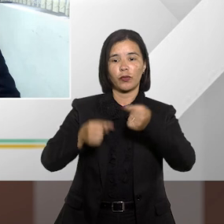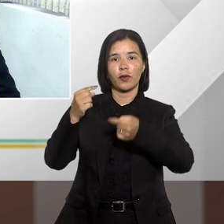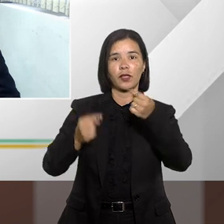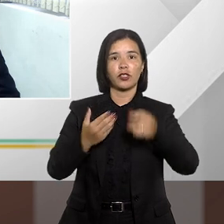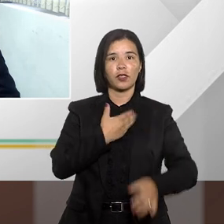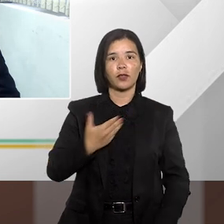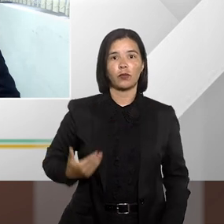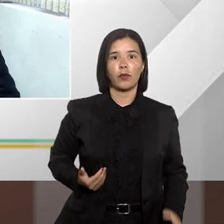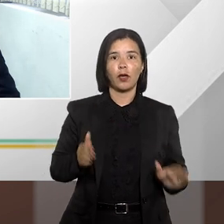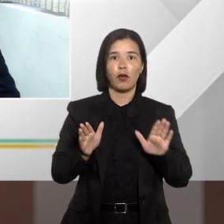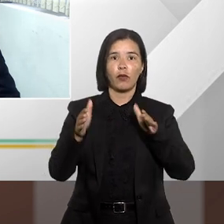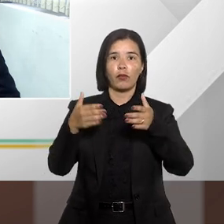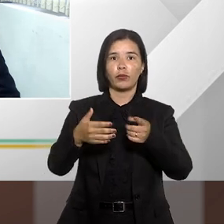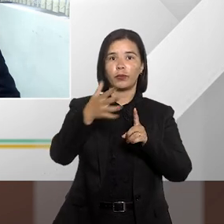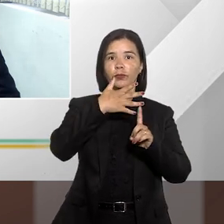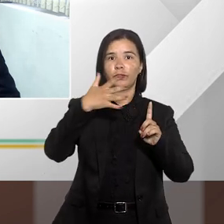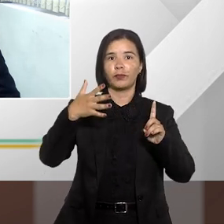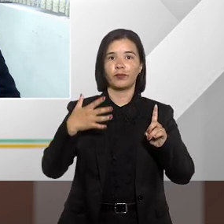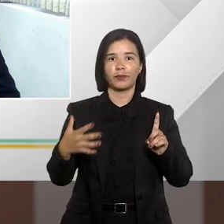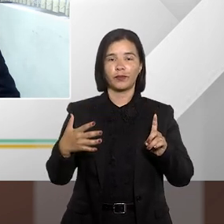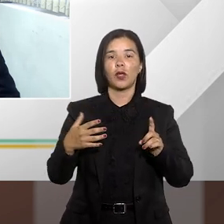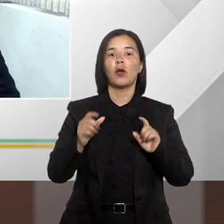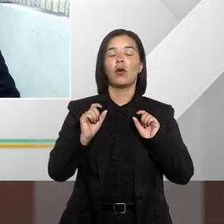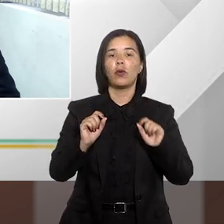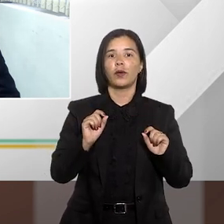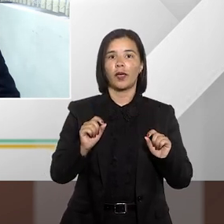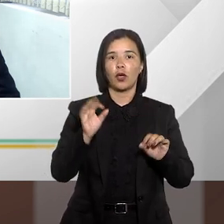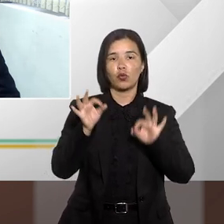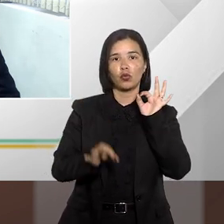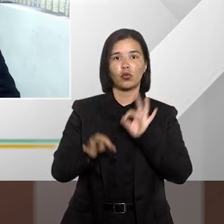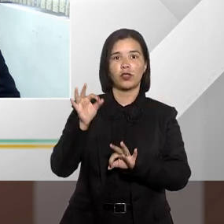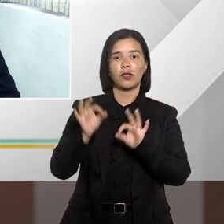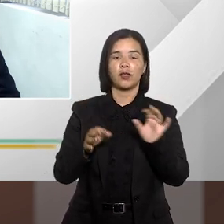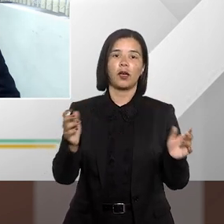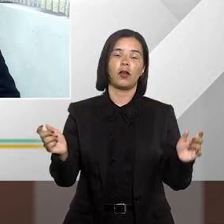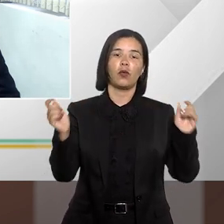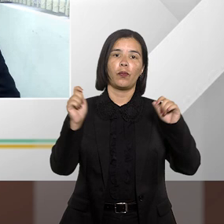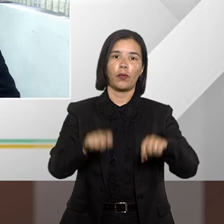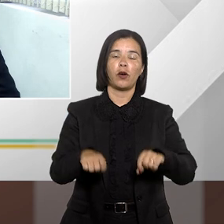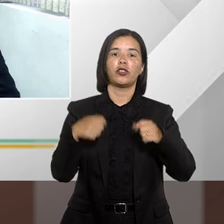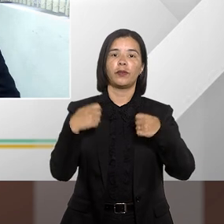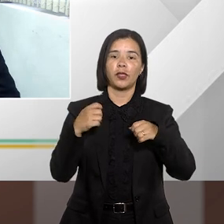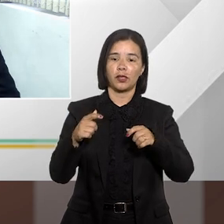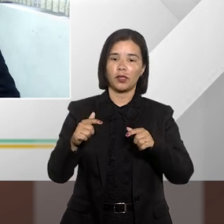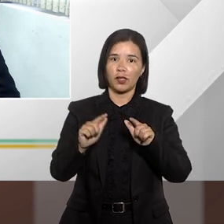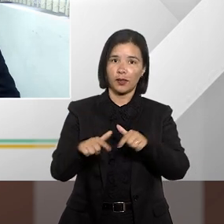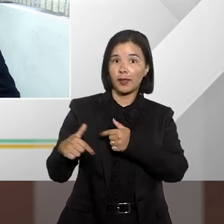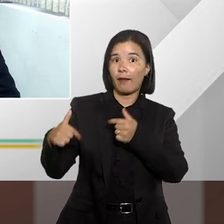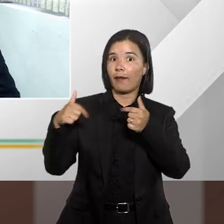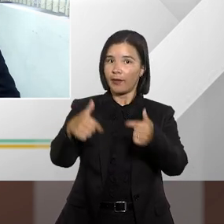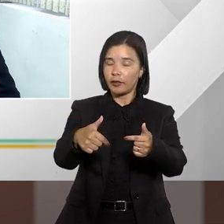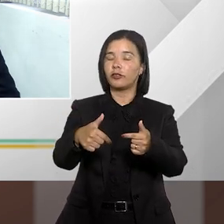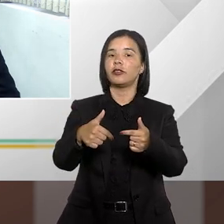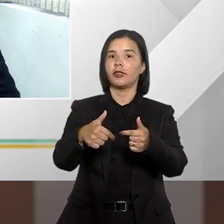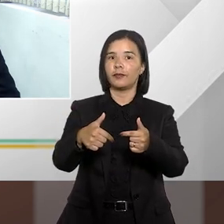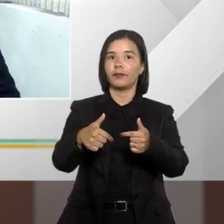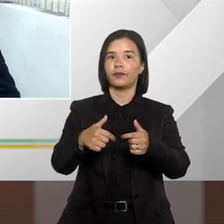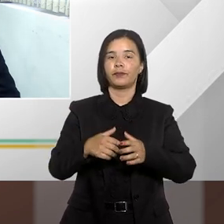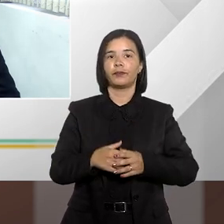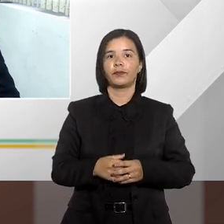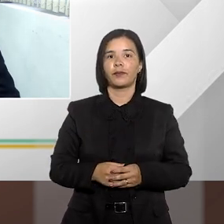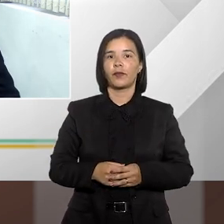públicas direcionadas ao público LGBTQIA+, o judiciário ele pode, tem que agir, não é isso, Iago?